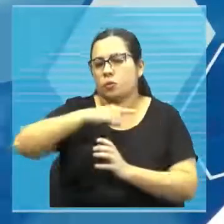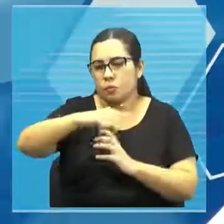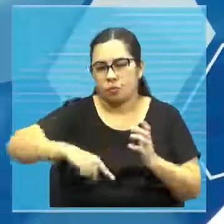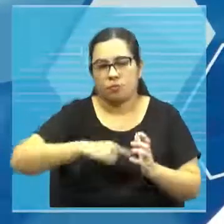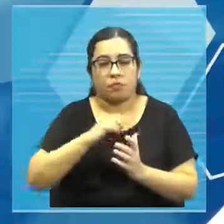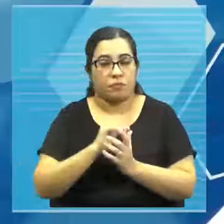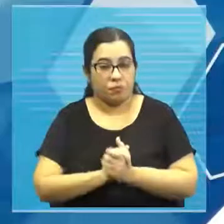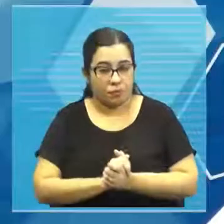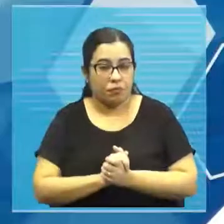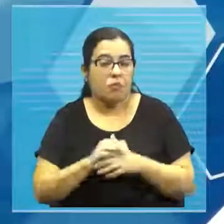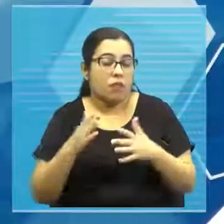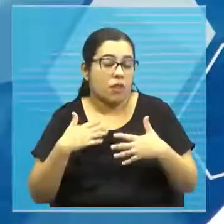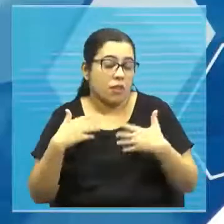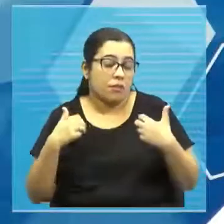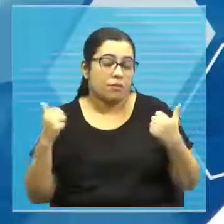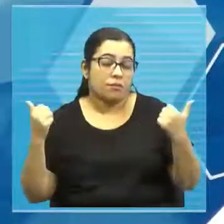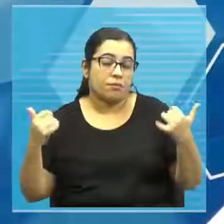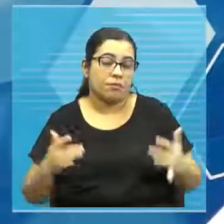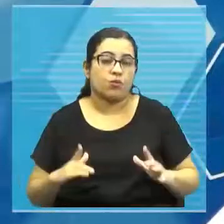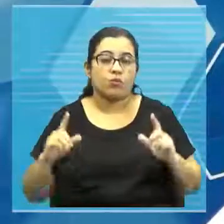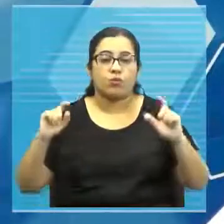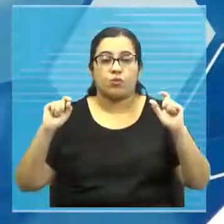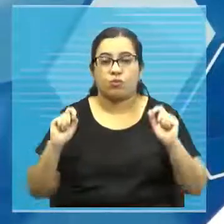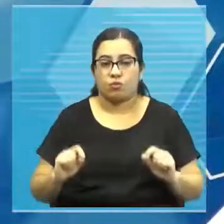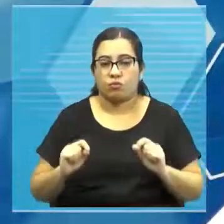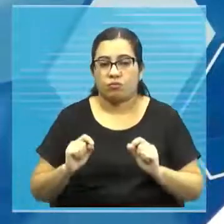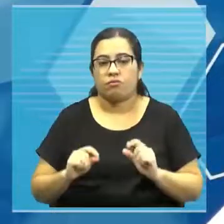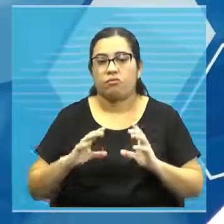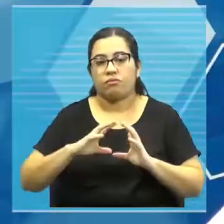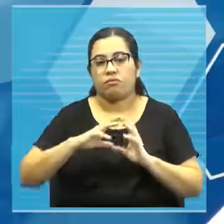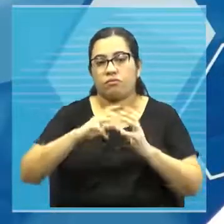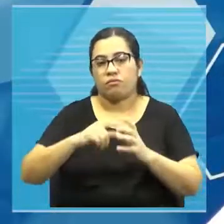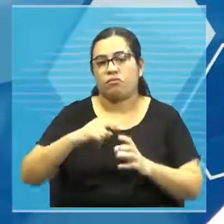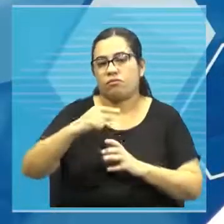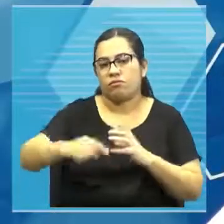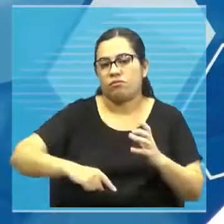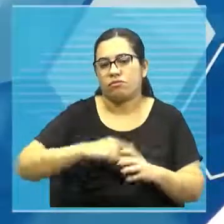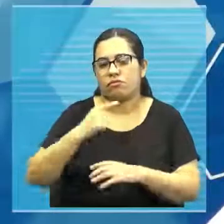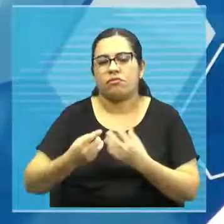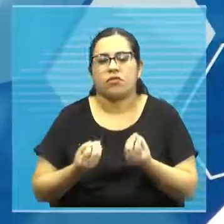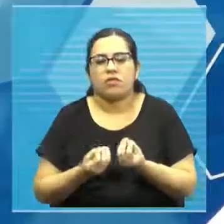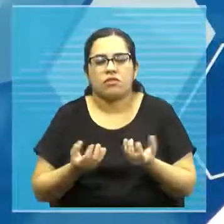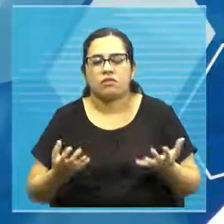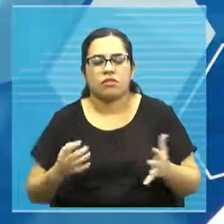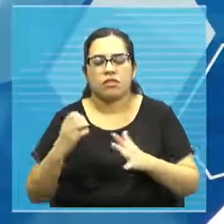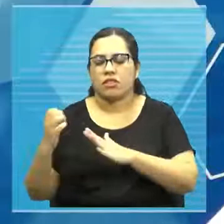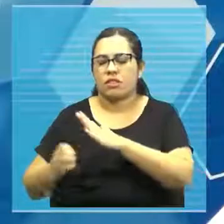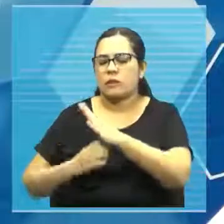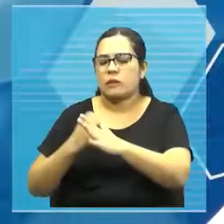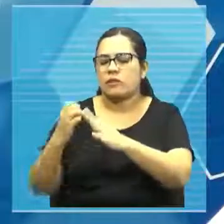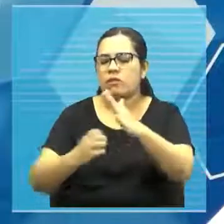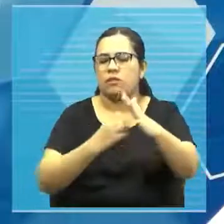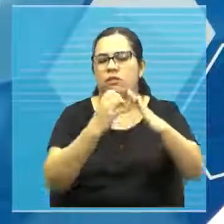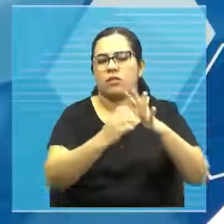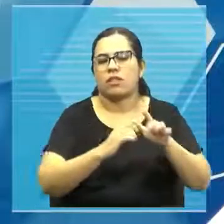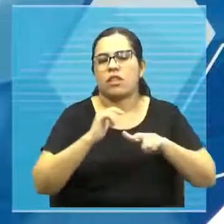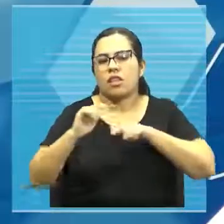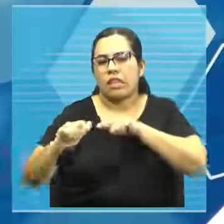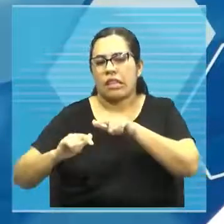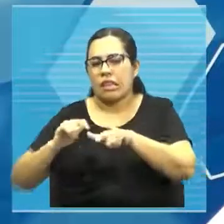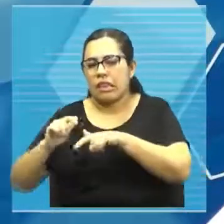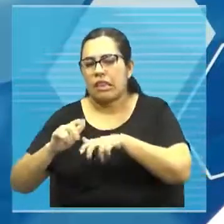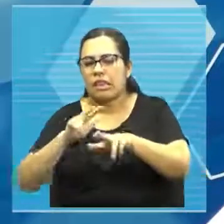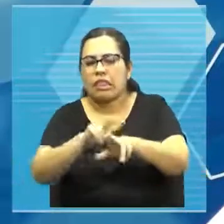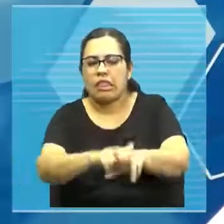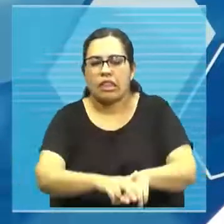eu tô dando como um exemplo minha gente de globalização Como as empresas estão operando a